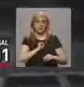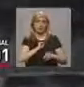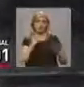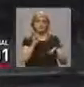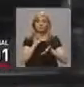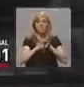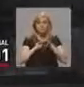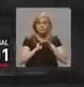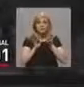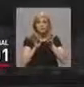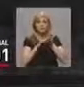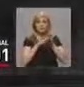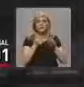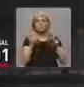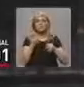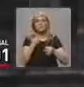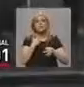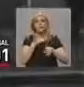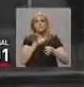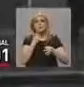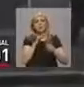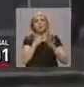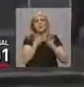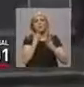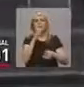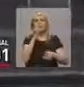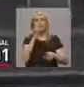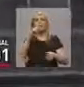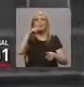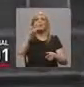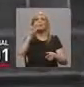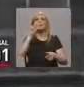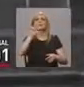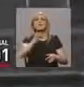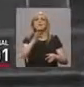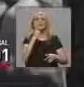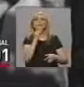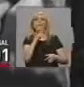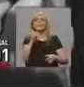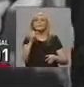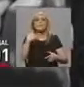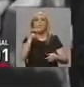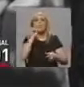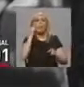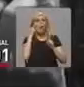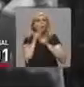literatura era uma consequência, mas não era o meu objetivo imediato.